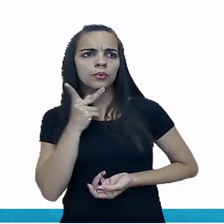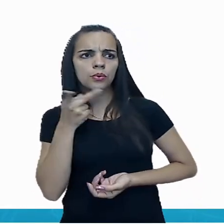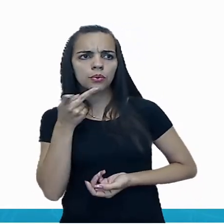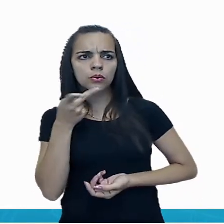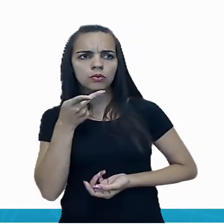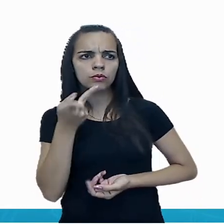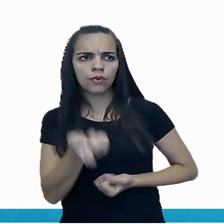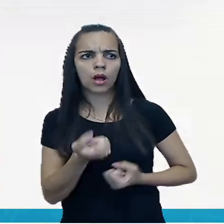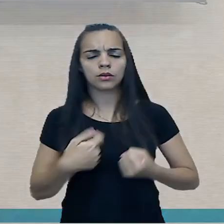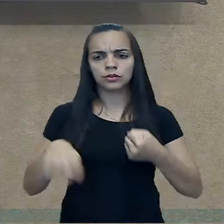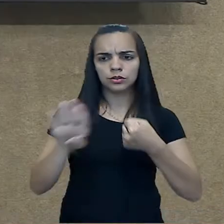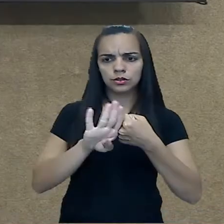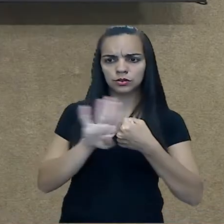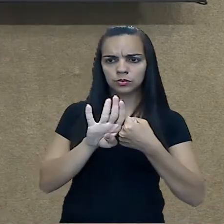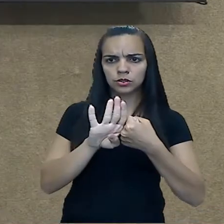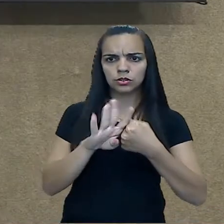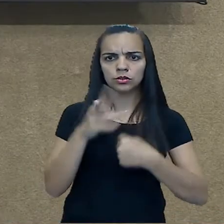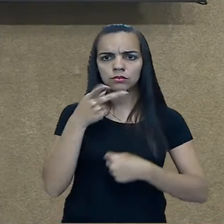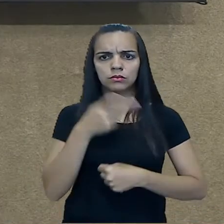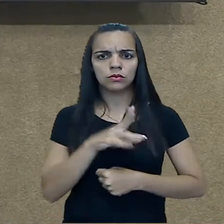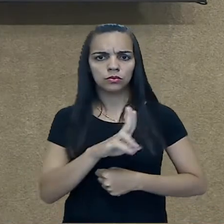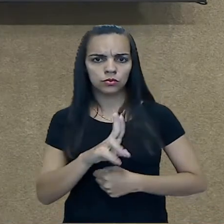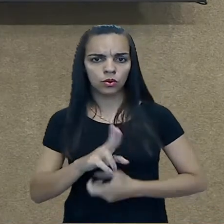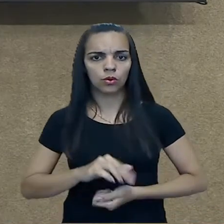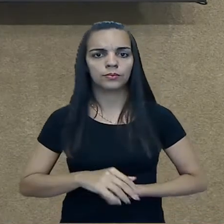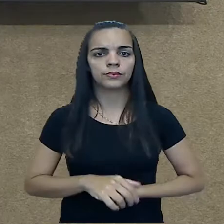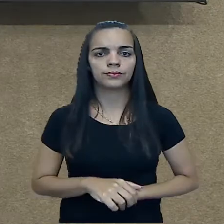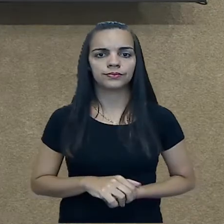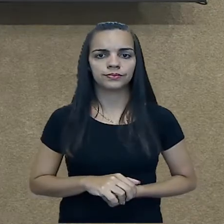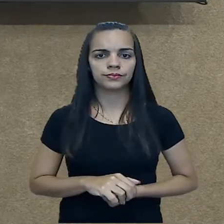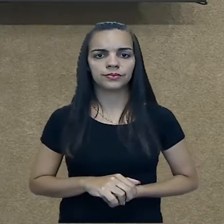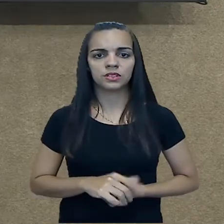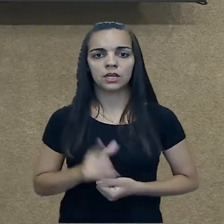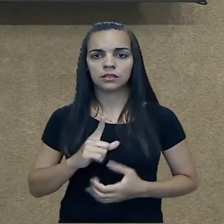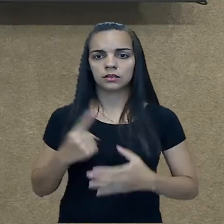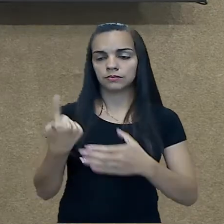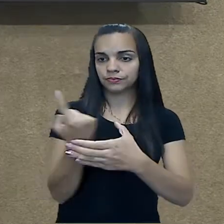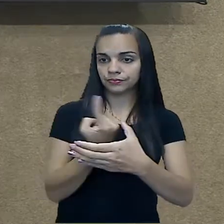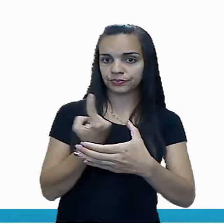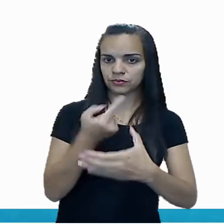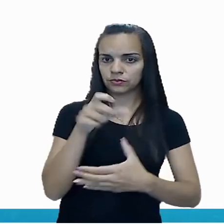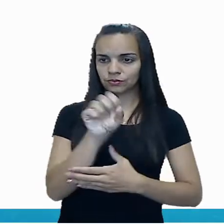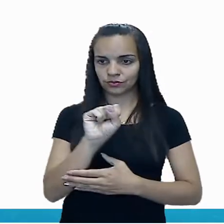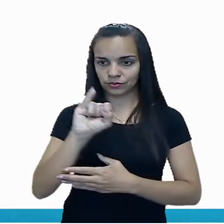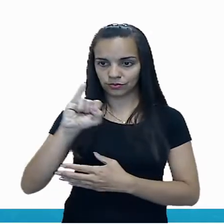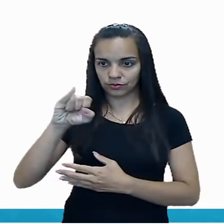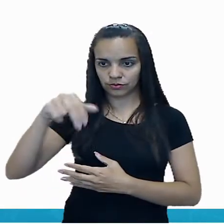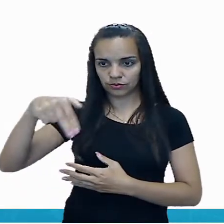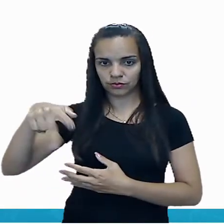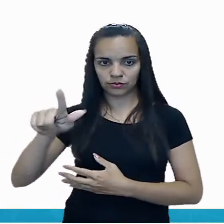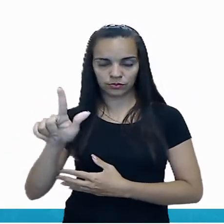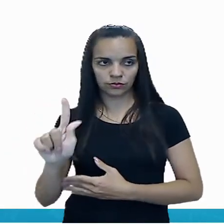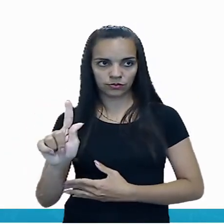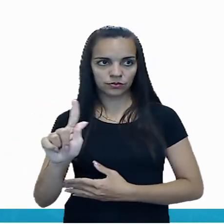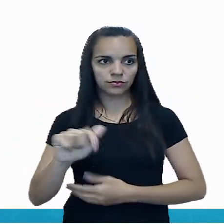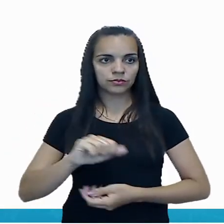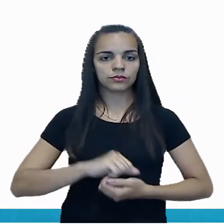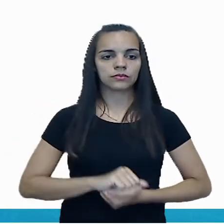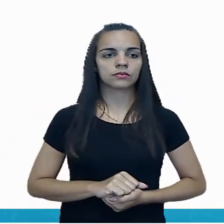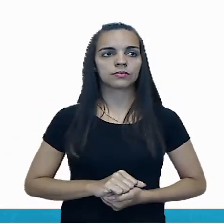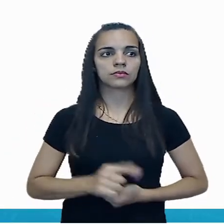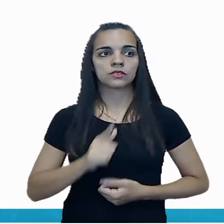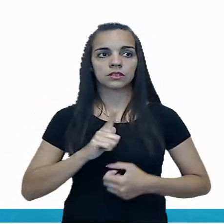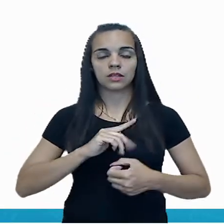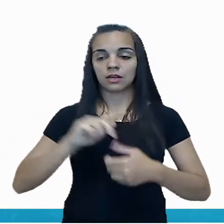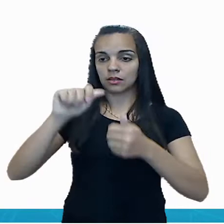substantivo, eu estou falando de nome, não é mesmo? E aí o sing significa que está no singular, apresenta uma única forma. Quando eu tenho